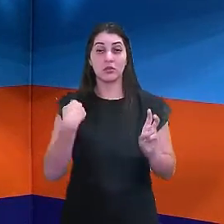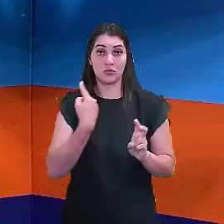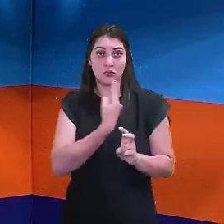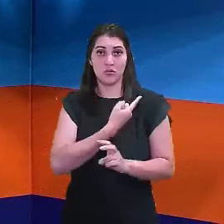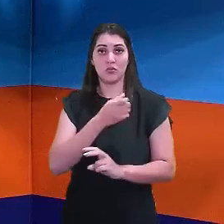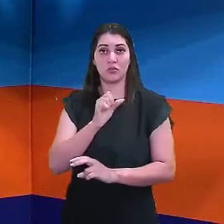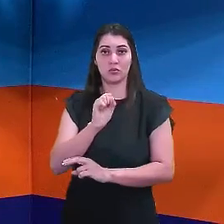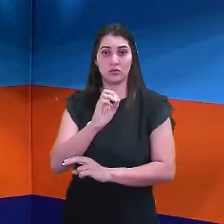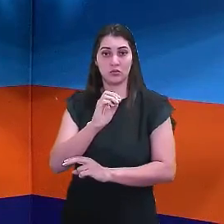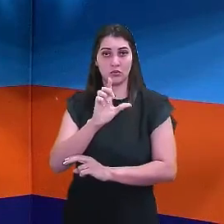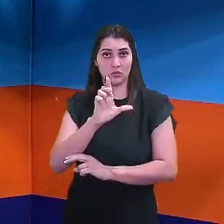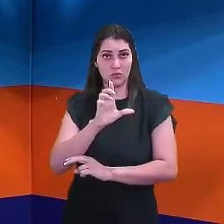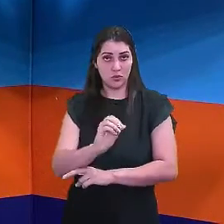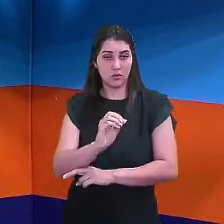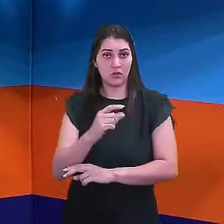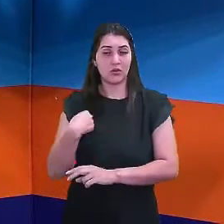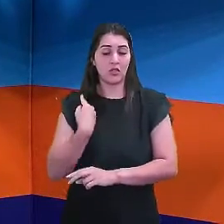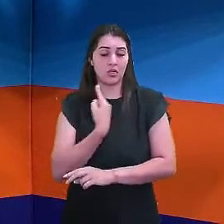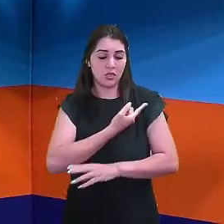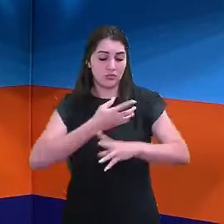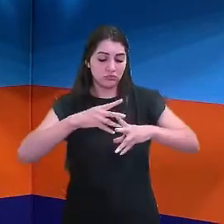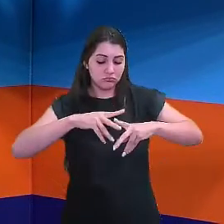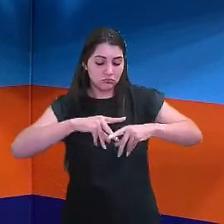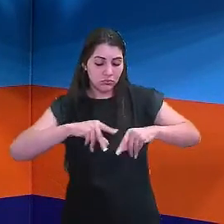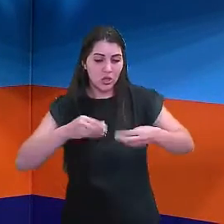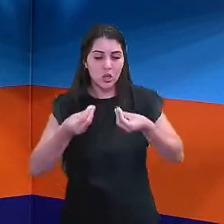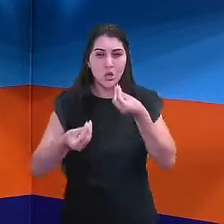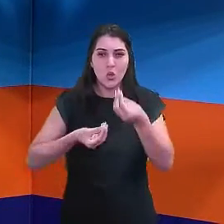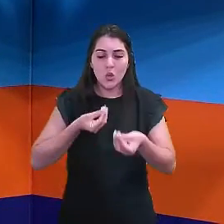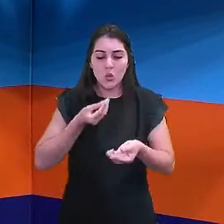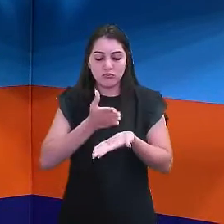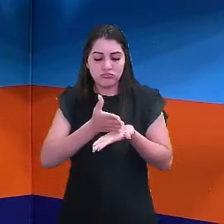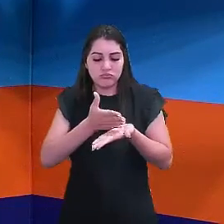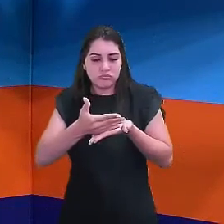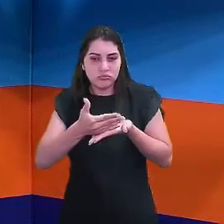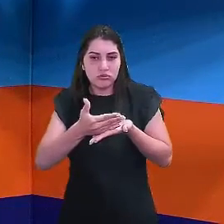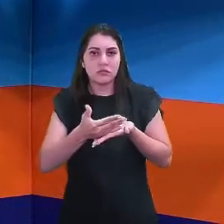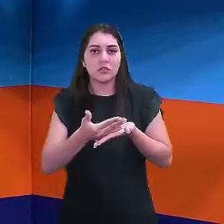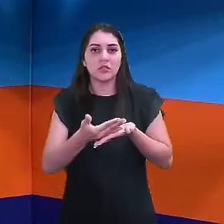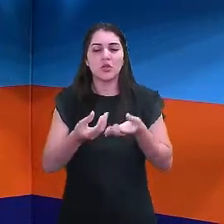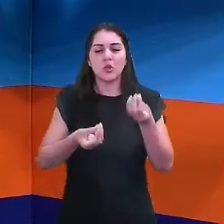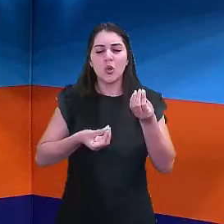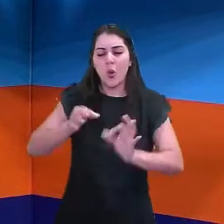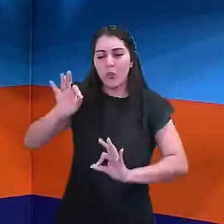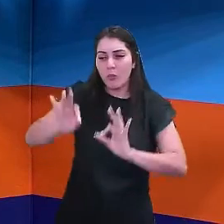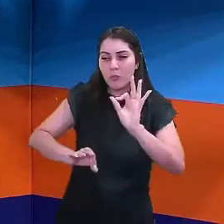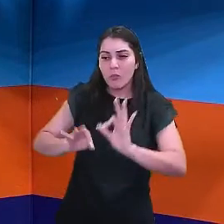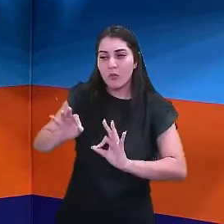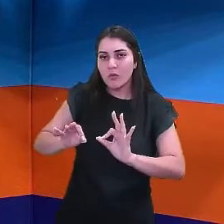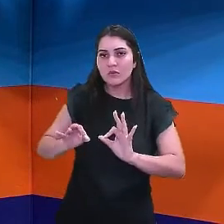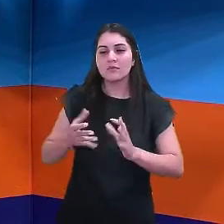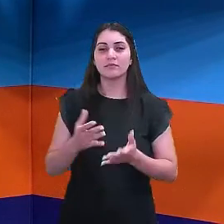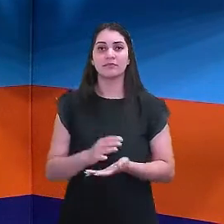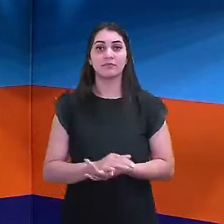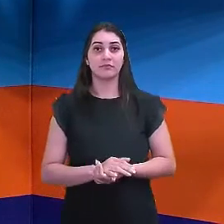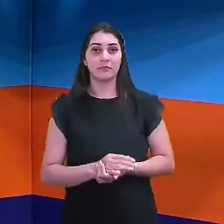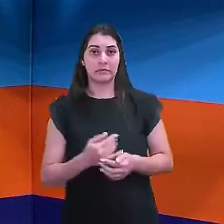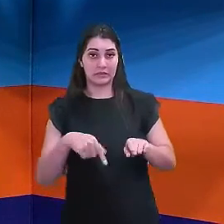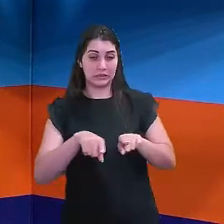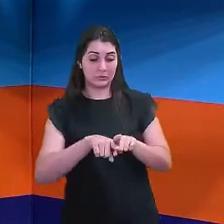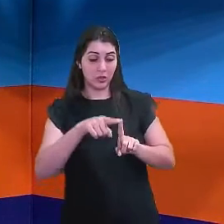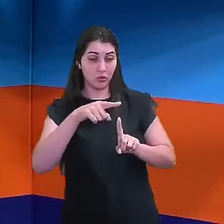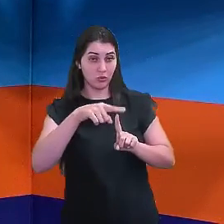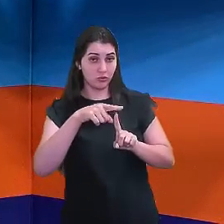nosso solo, a nossa terra, como ela é dividida, o formato dela, o perfil, os